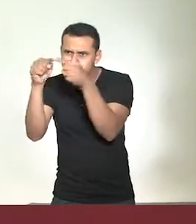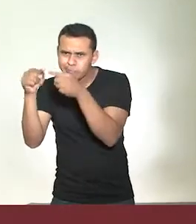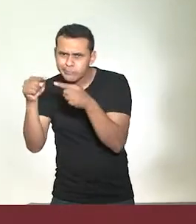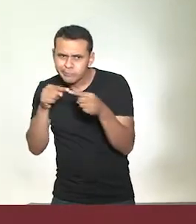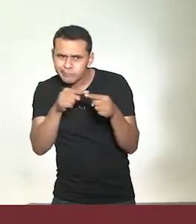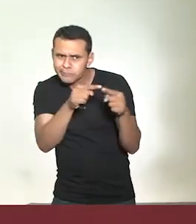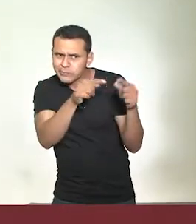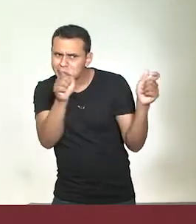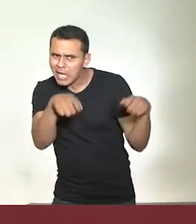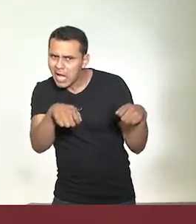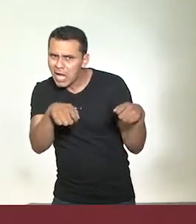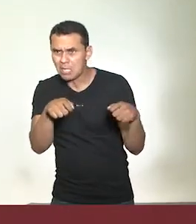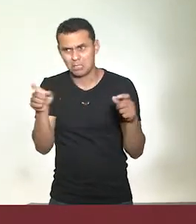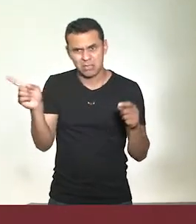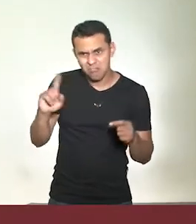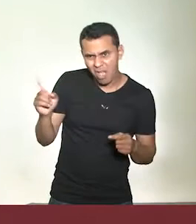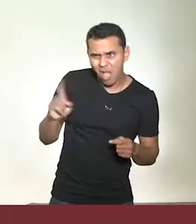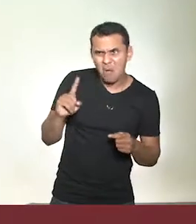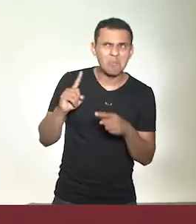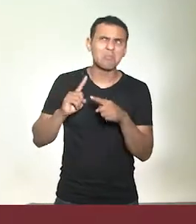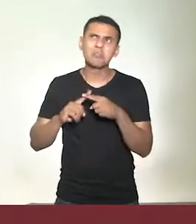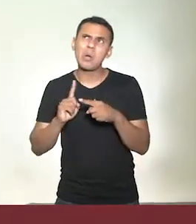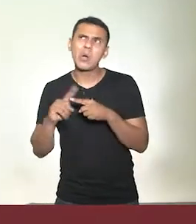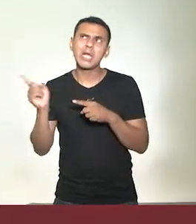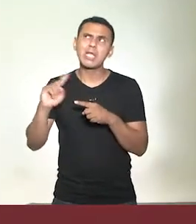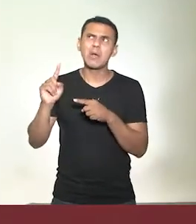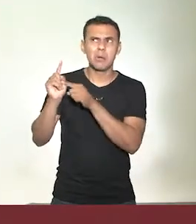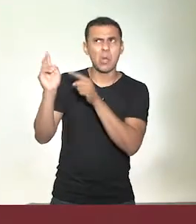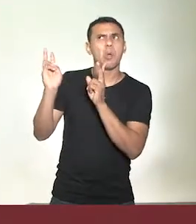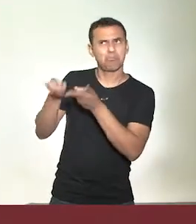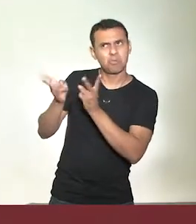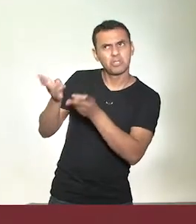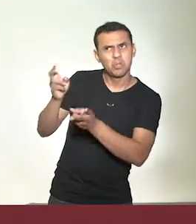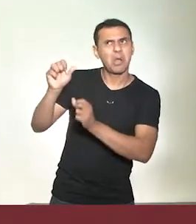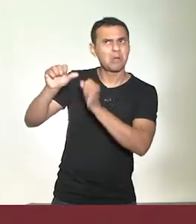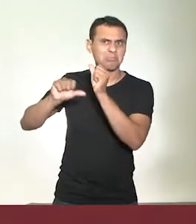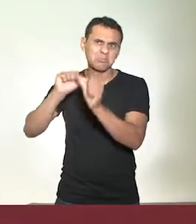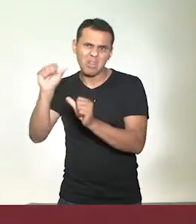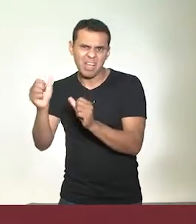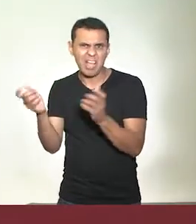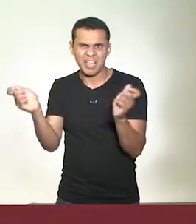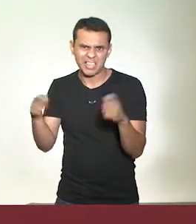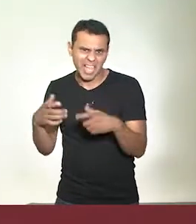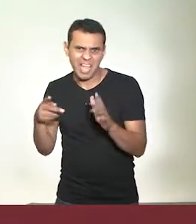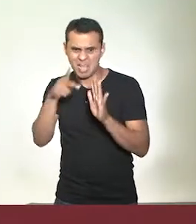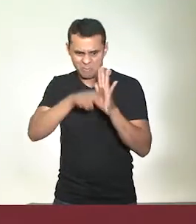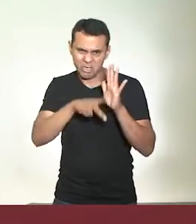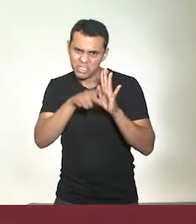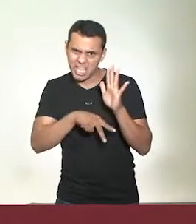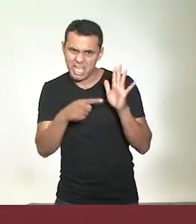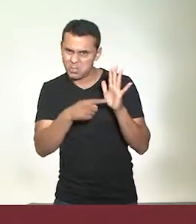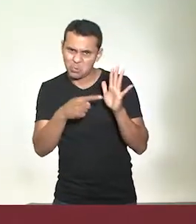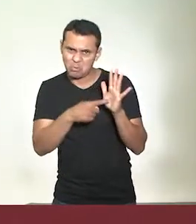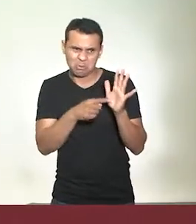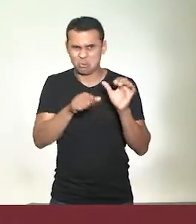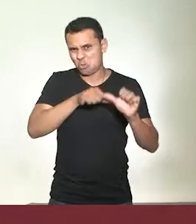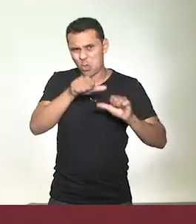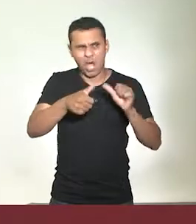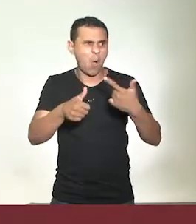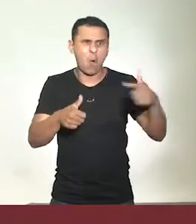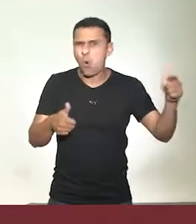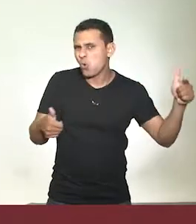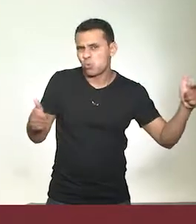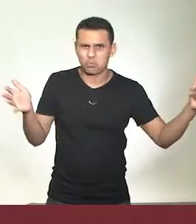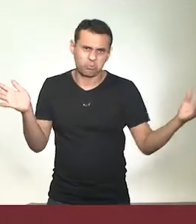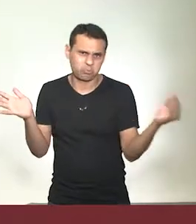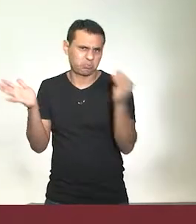porque não conseguiu executar se ele vai ter condições de dar continuidade aquele projeto específico ou